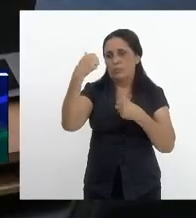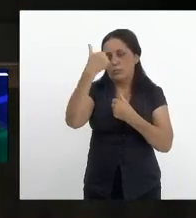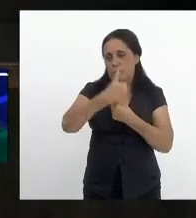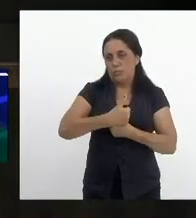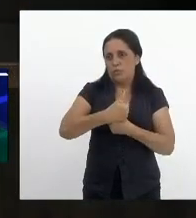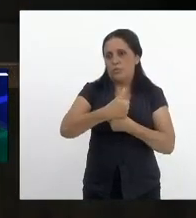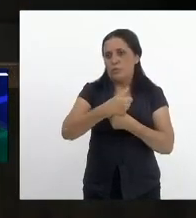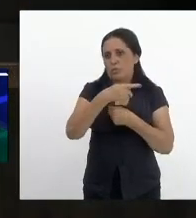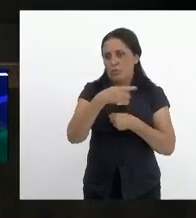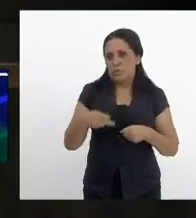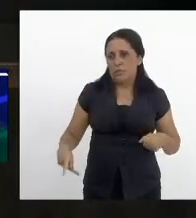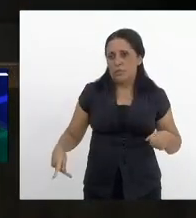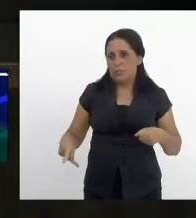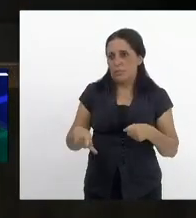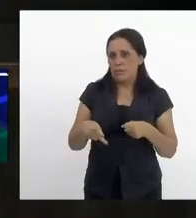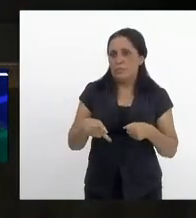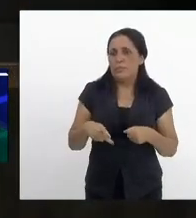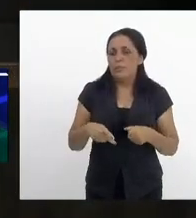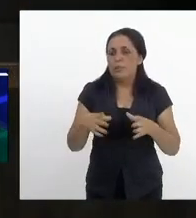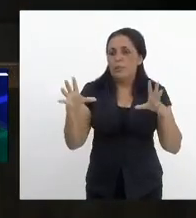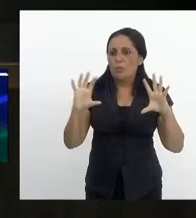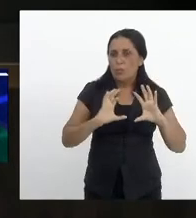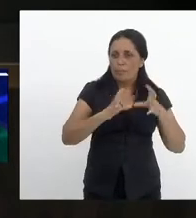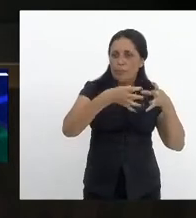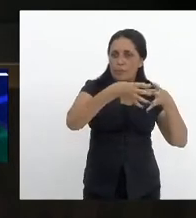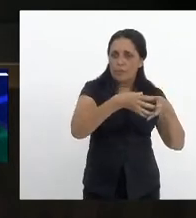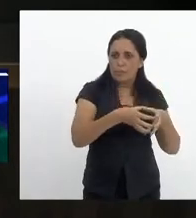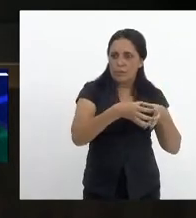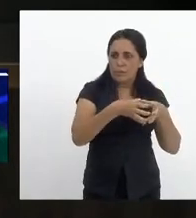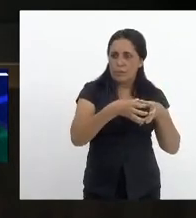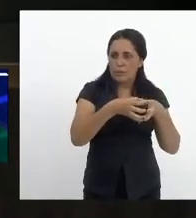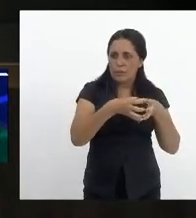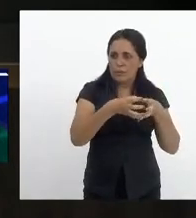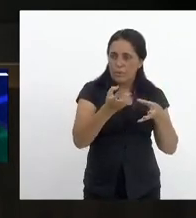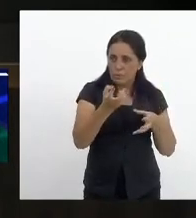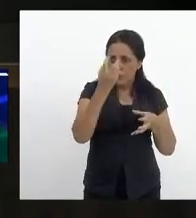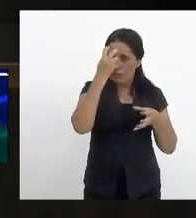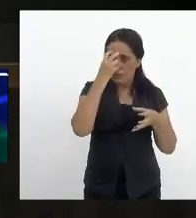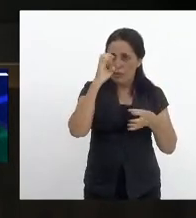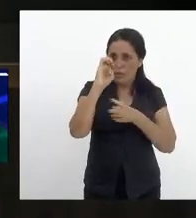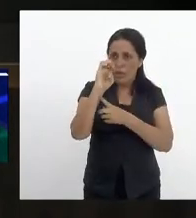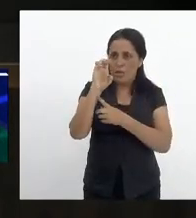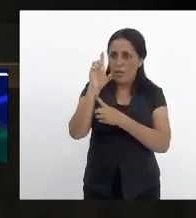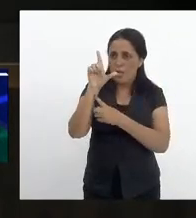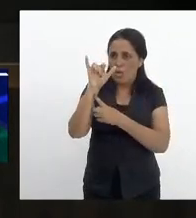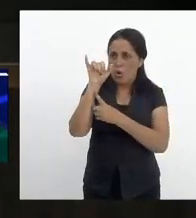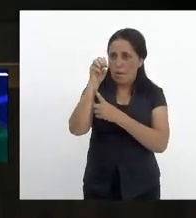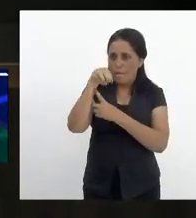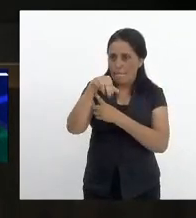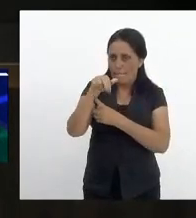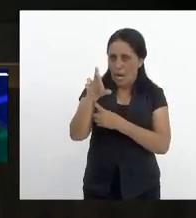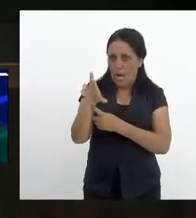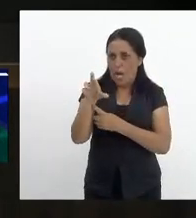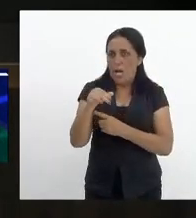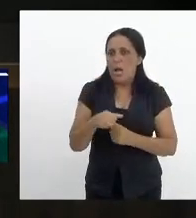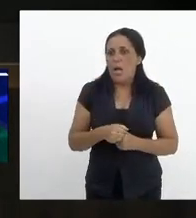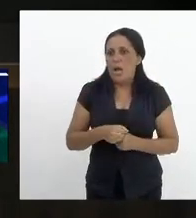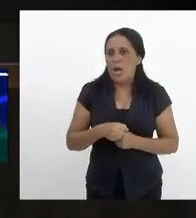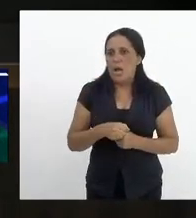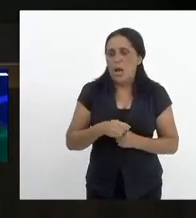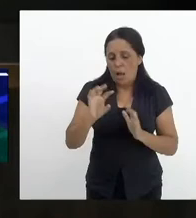Que a presidência defere. Pela Comissão de Cultura, deputado Eliomar Coelho, apesar de ser o